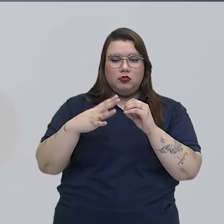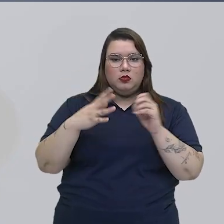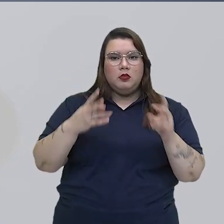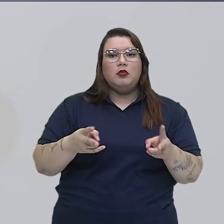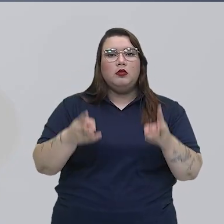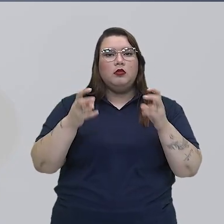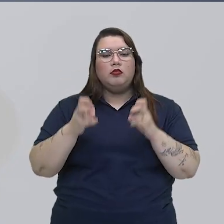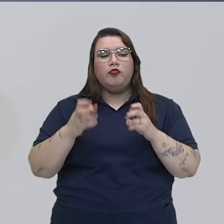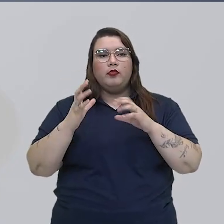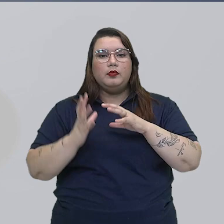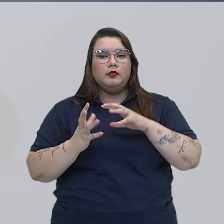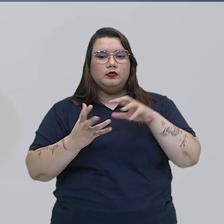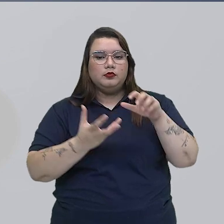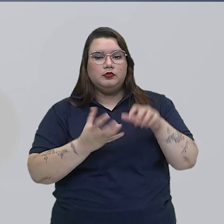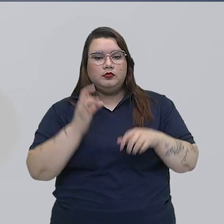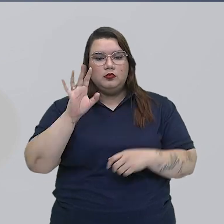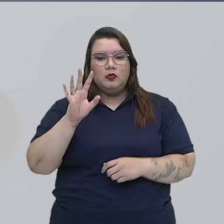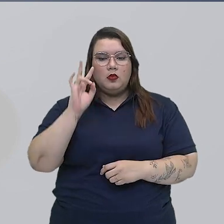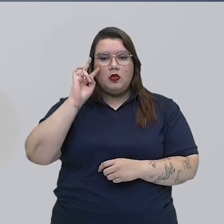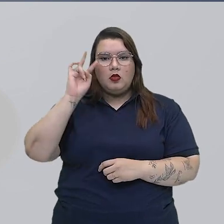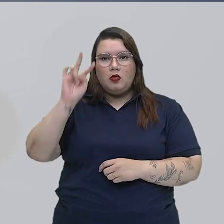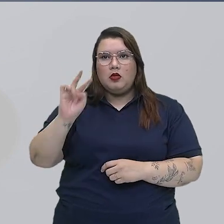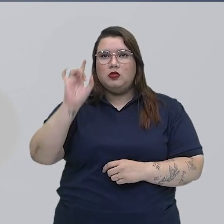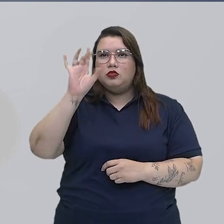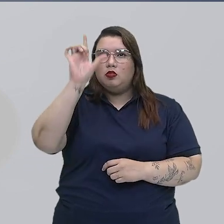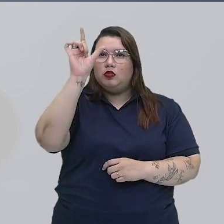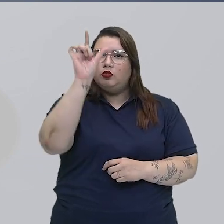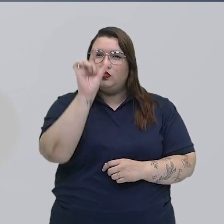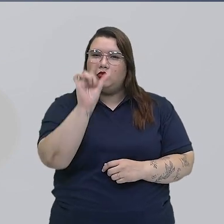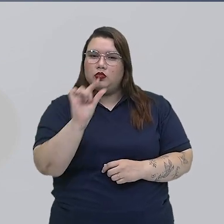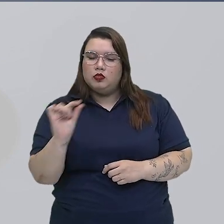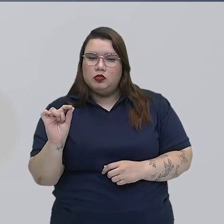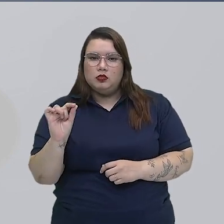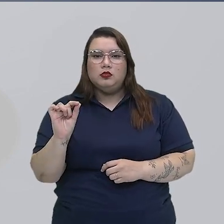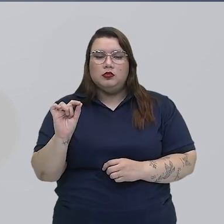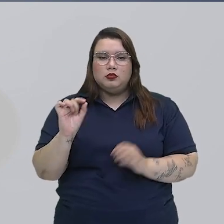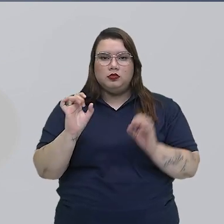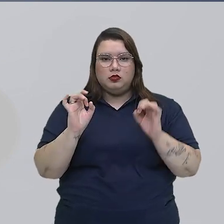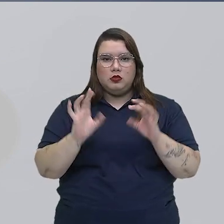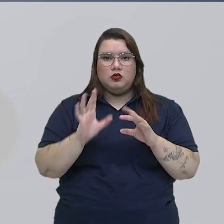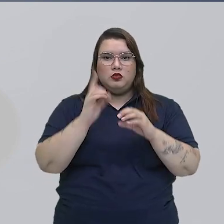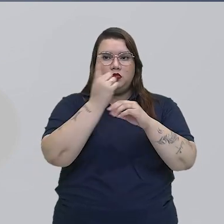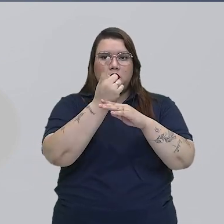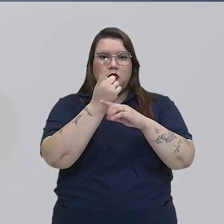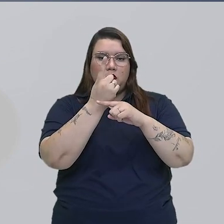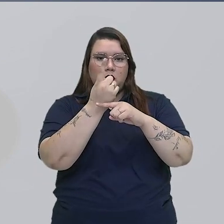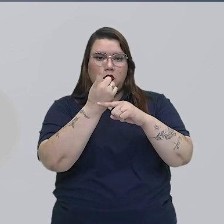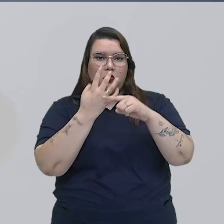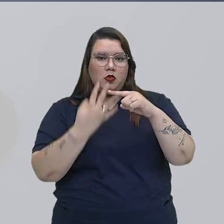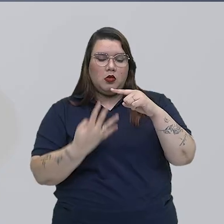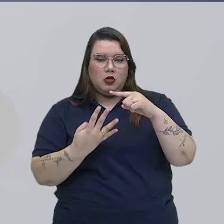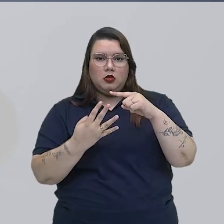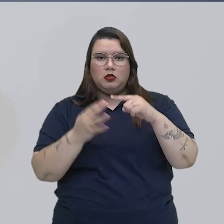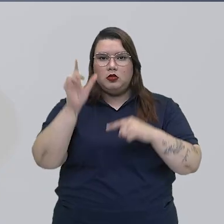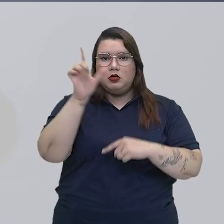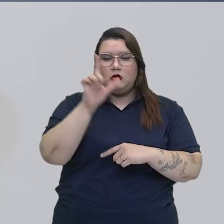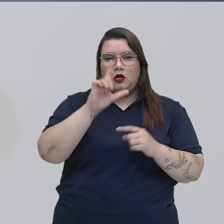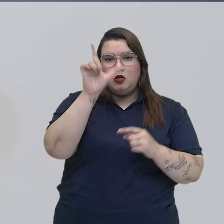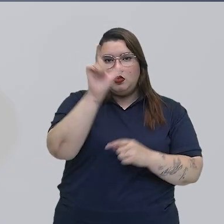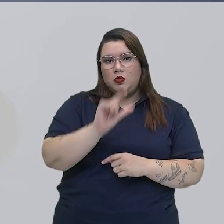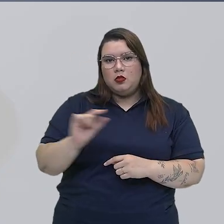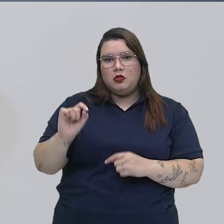vemos aqui da Terra é somente 1/4 da superfície total da Lua. Então, é como se